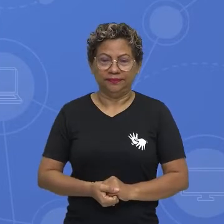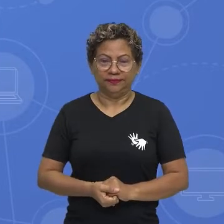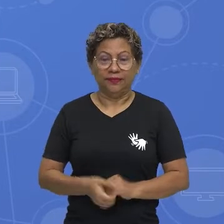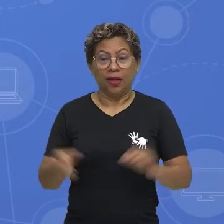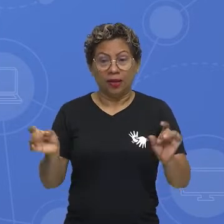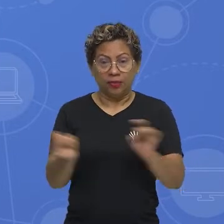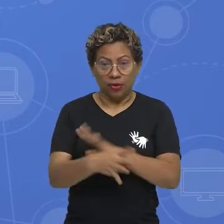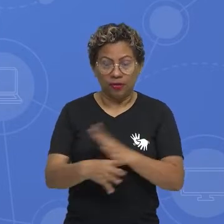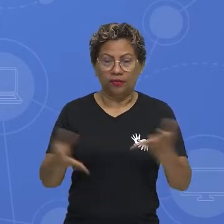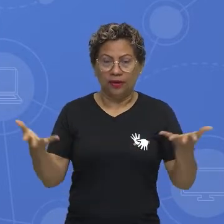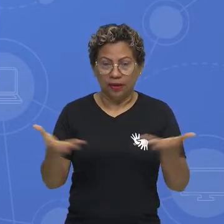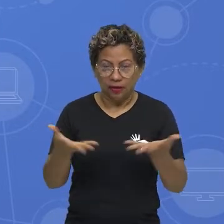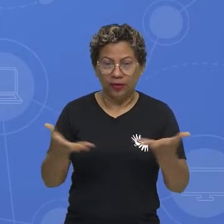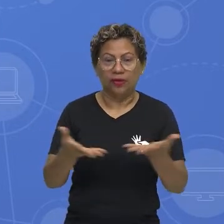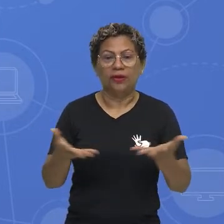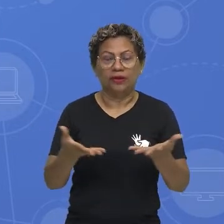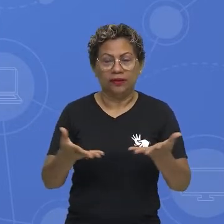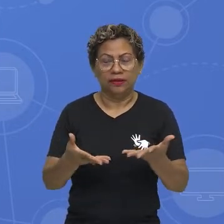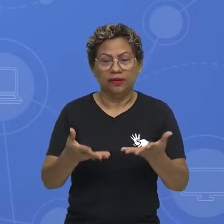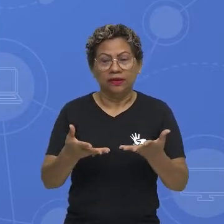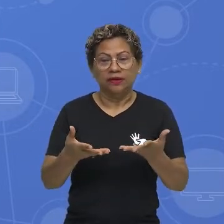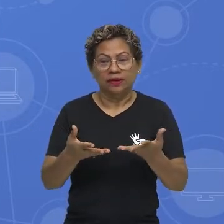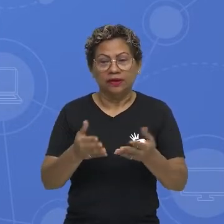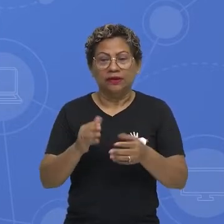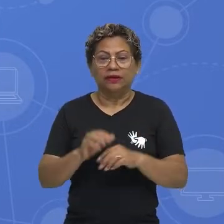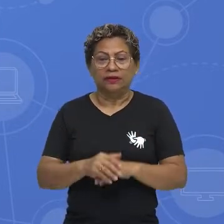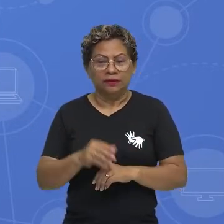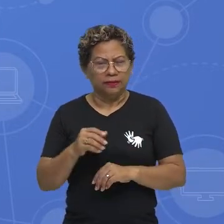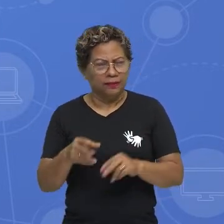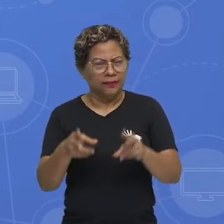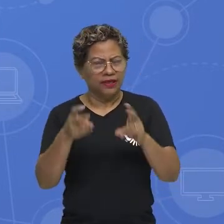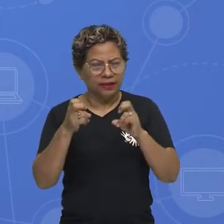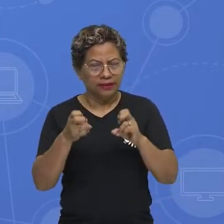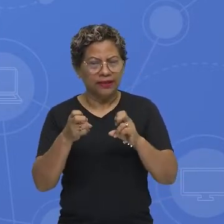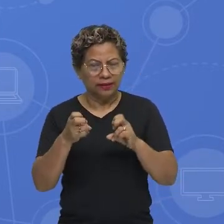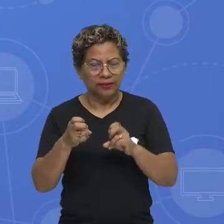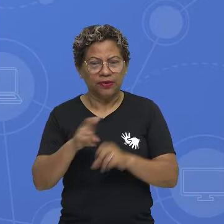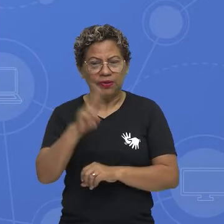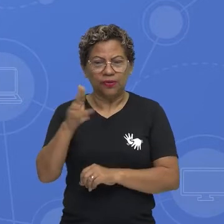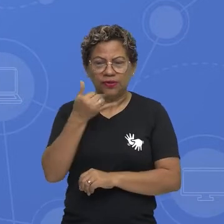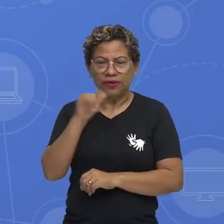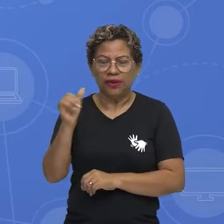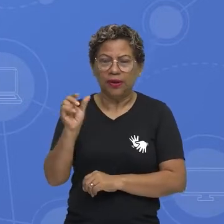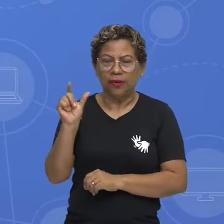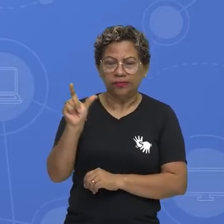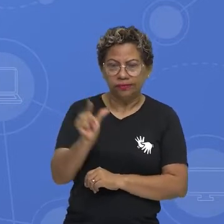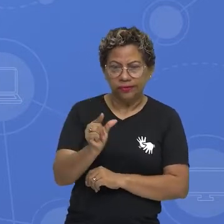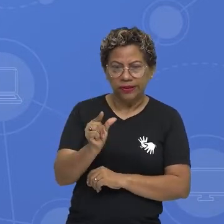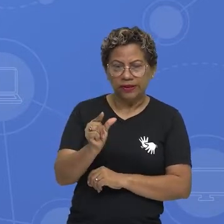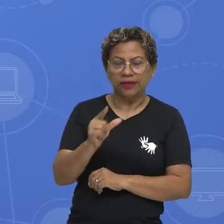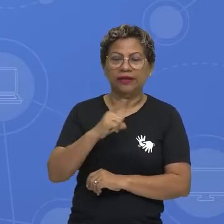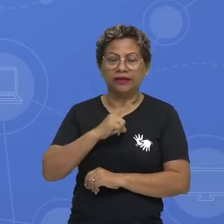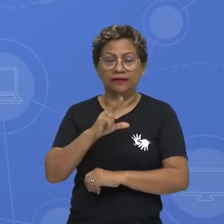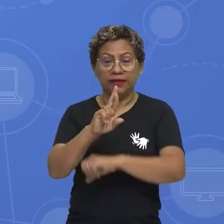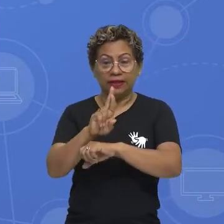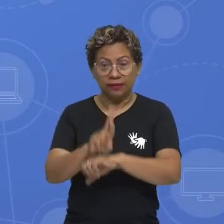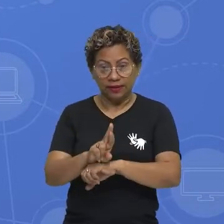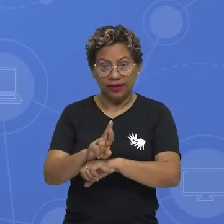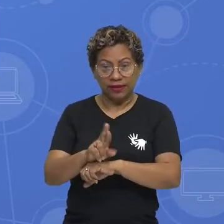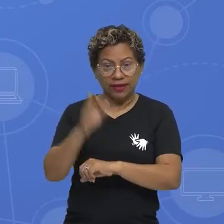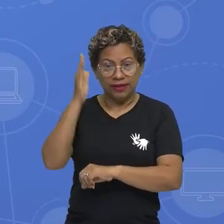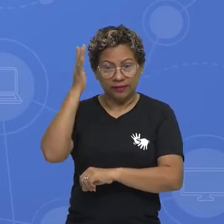Pronto, agora que todos foram dormir, a sua casa está consumindo muito pouco. E ainda sobraram alguns créditos para amanhã. Viu